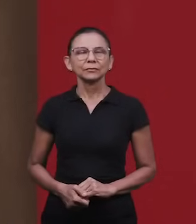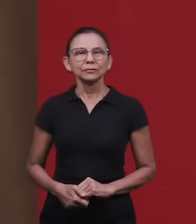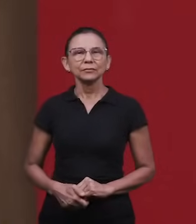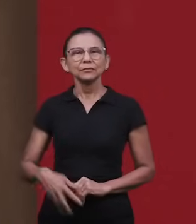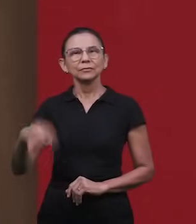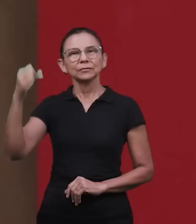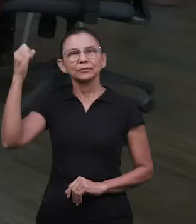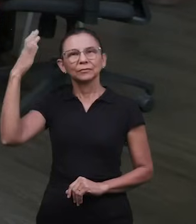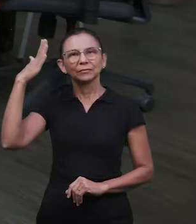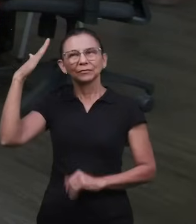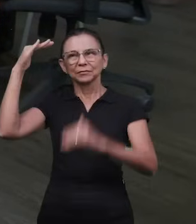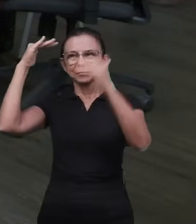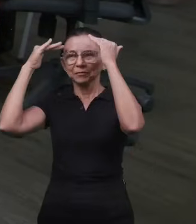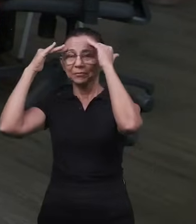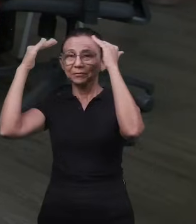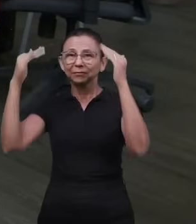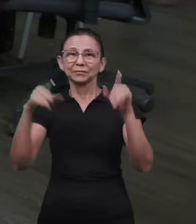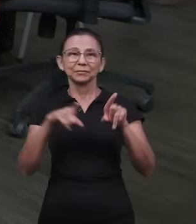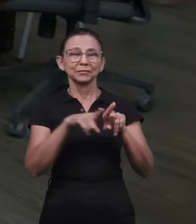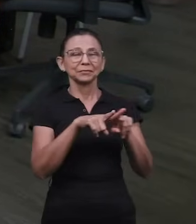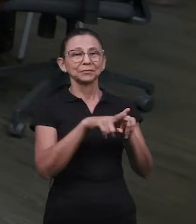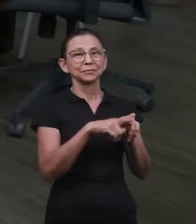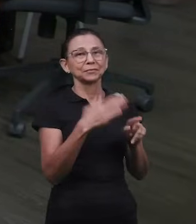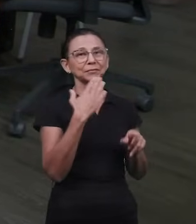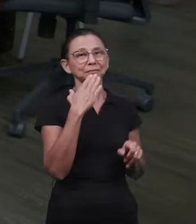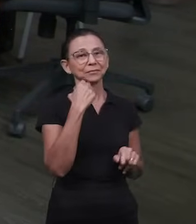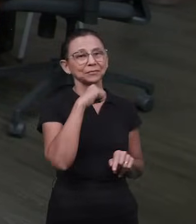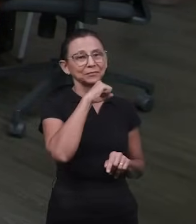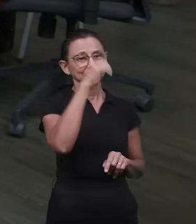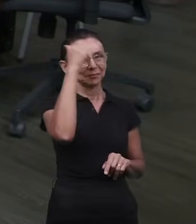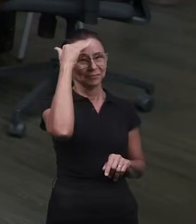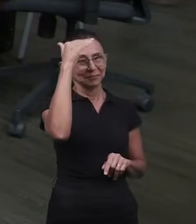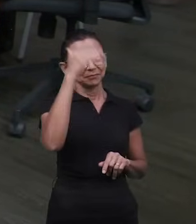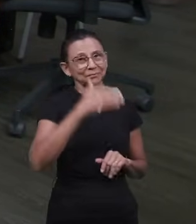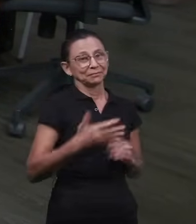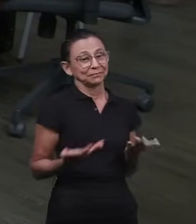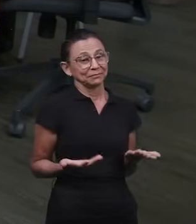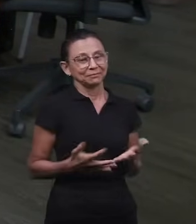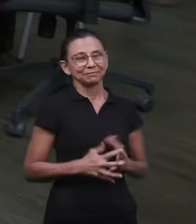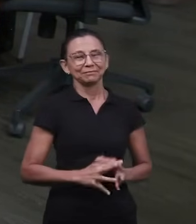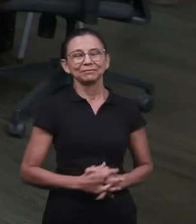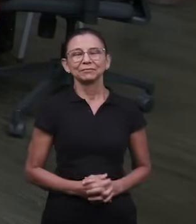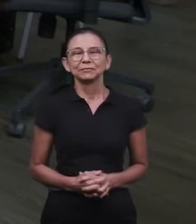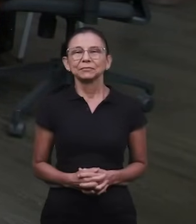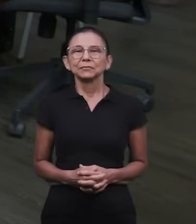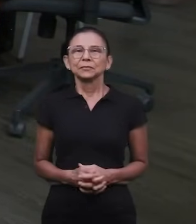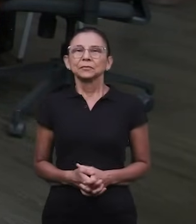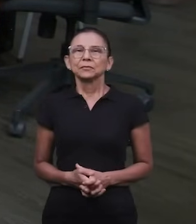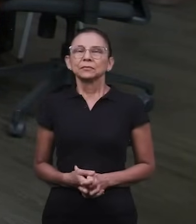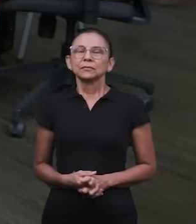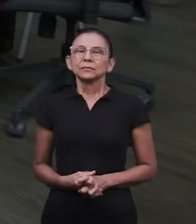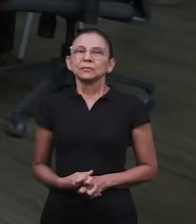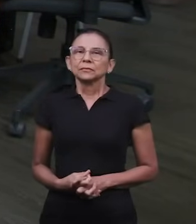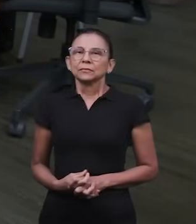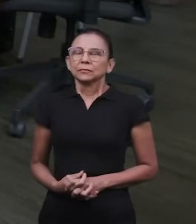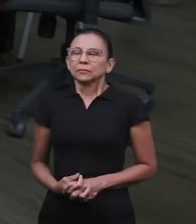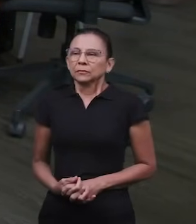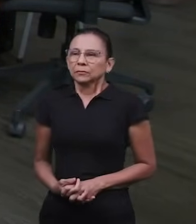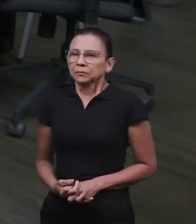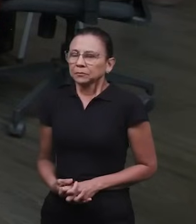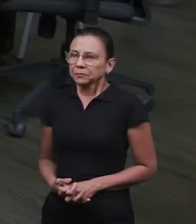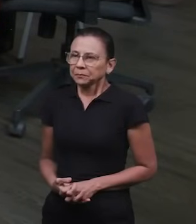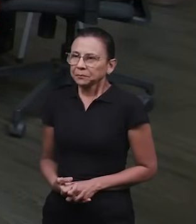cuidado e funcionou muito bem. Glória a Jesus. Olha só, eu estou acompanhando